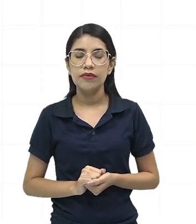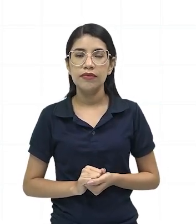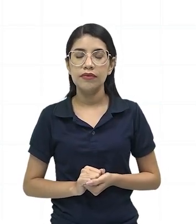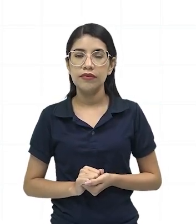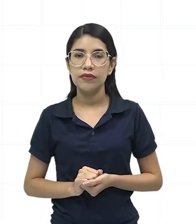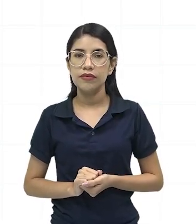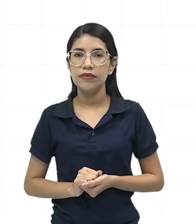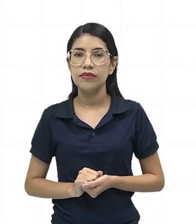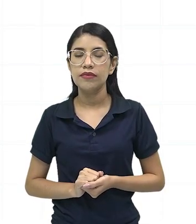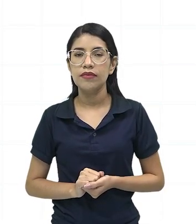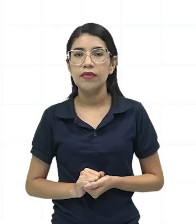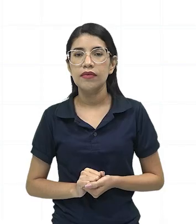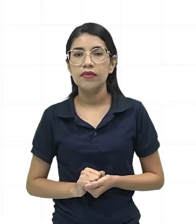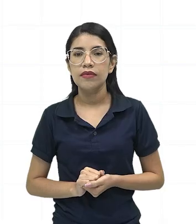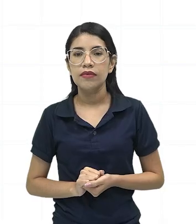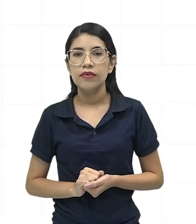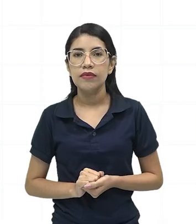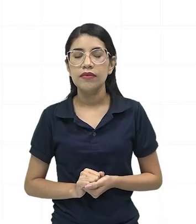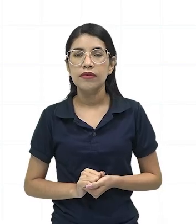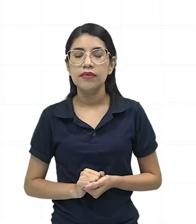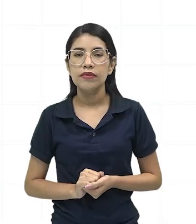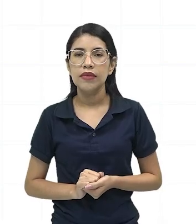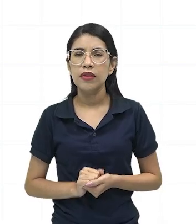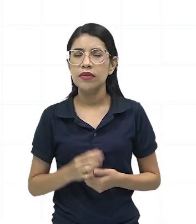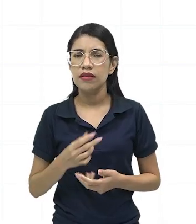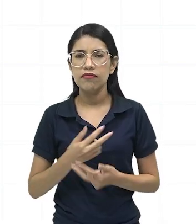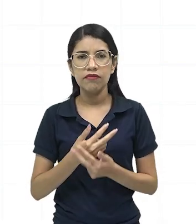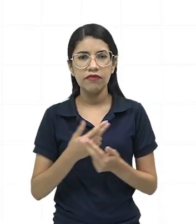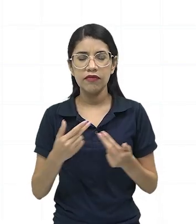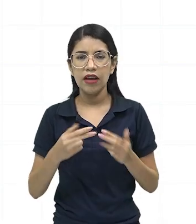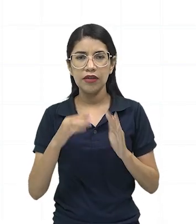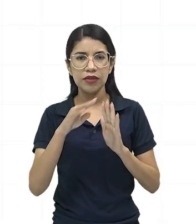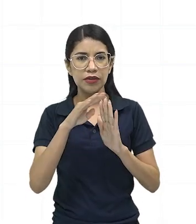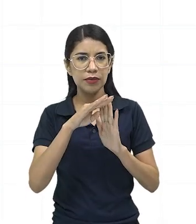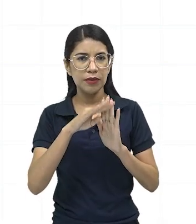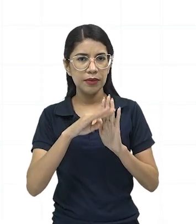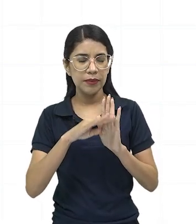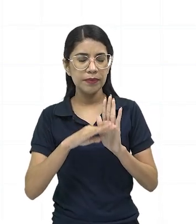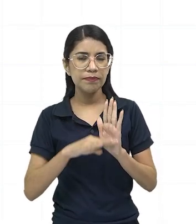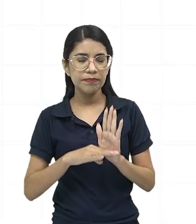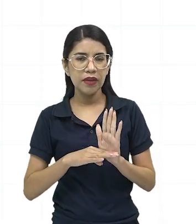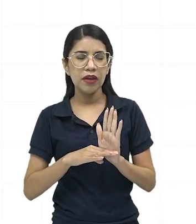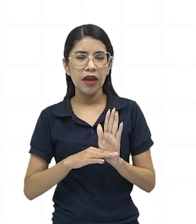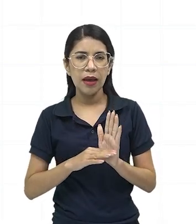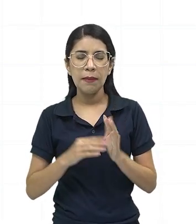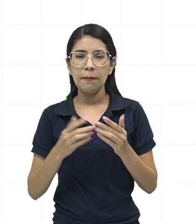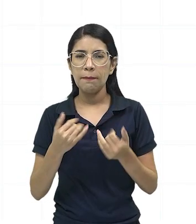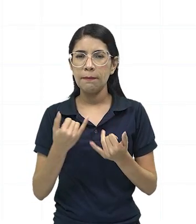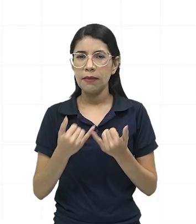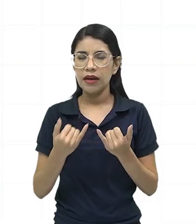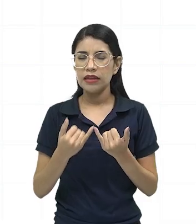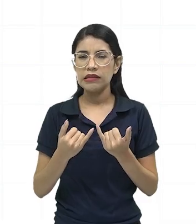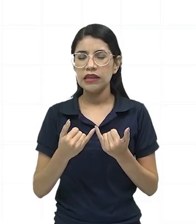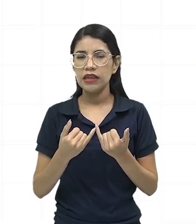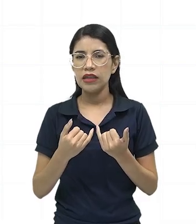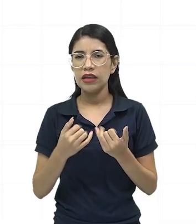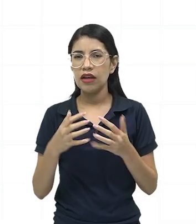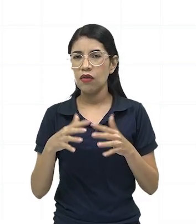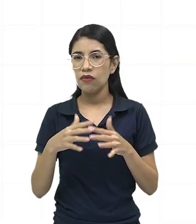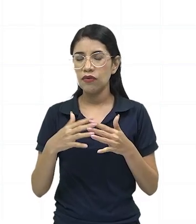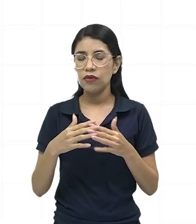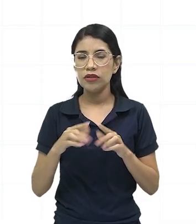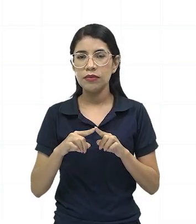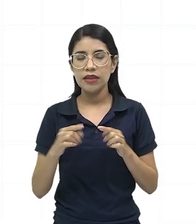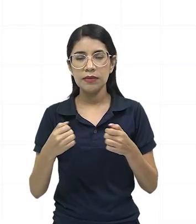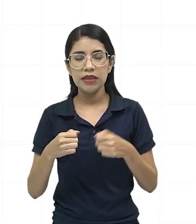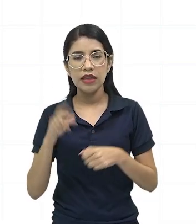final, proporcional e temporal. É bastante coisa, eu sei, a gente pode às vezes se sentir um pouquinho perdido, mas a gente só tem que